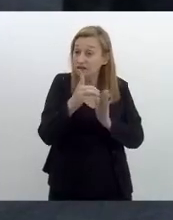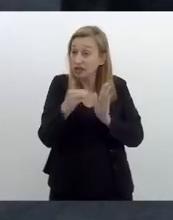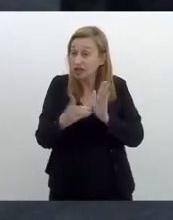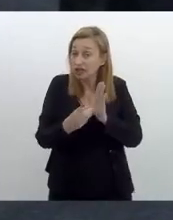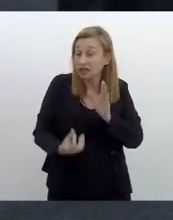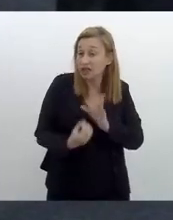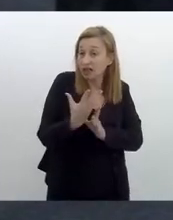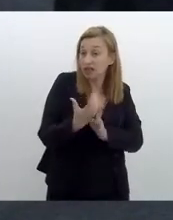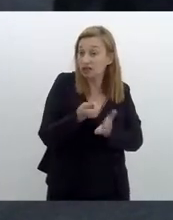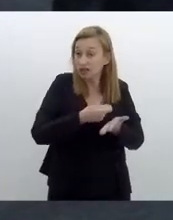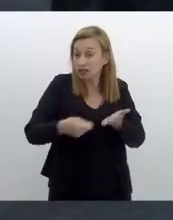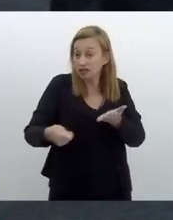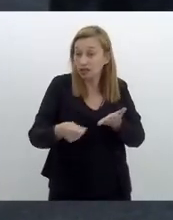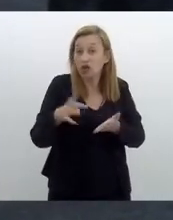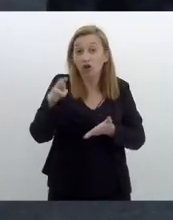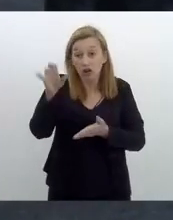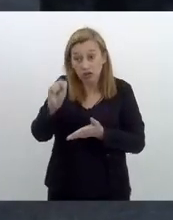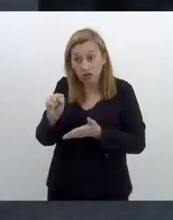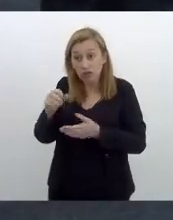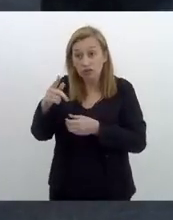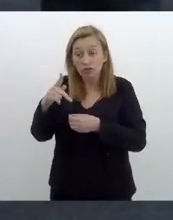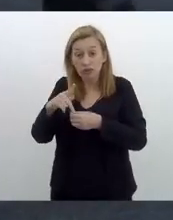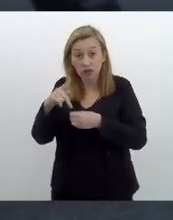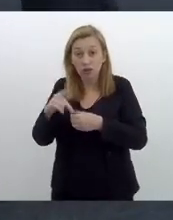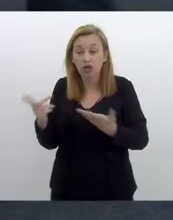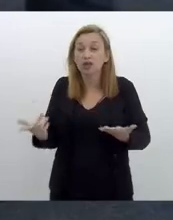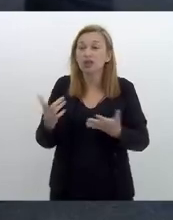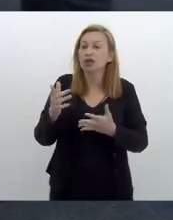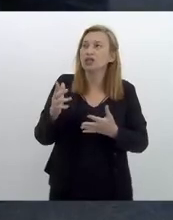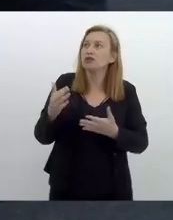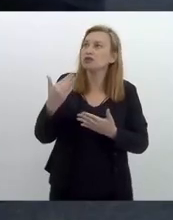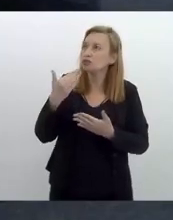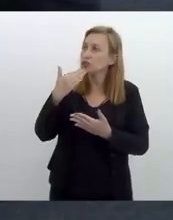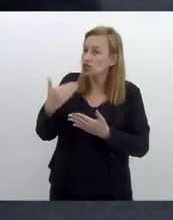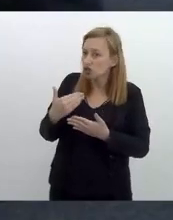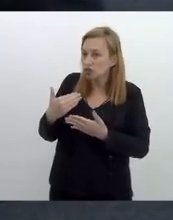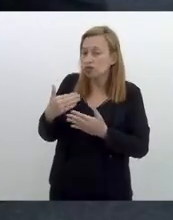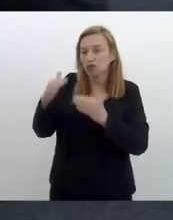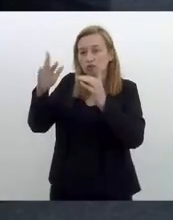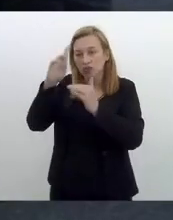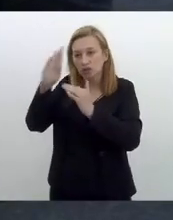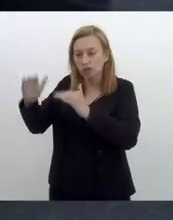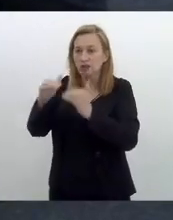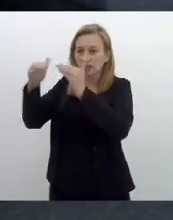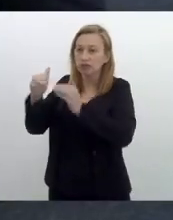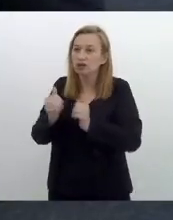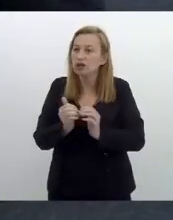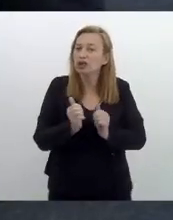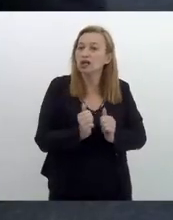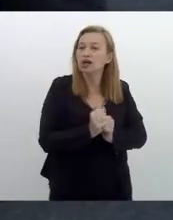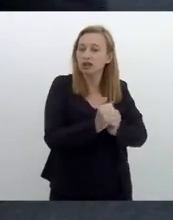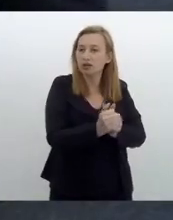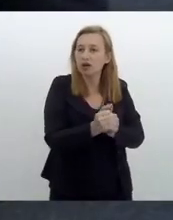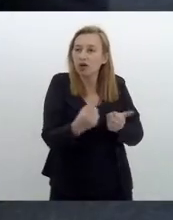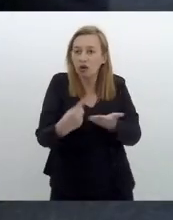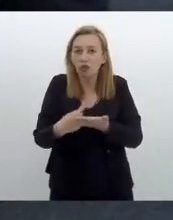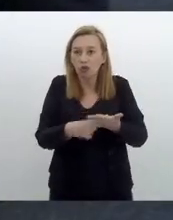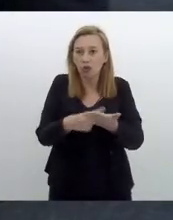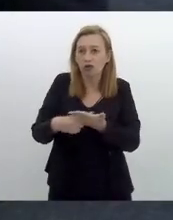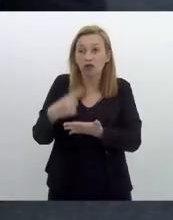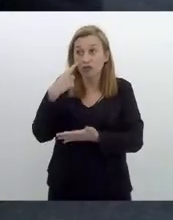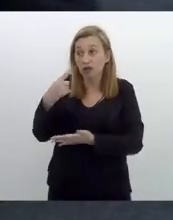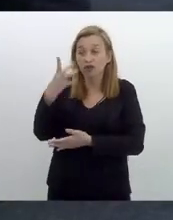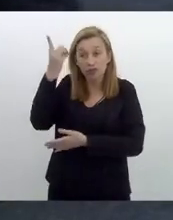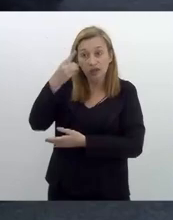inclusive a destinação de rótulos do petróleo vossa excelência me fez uma sugestão que eu queria encaminhar aqui um acordo ver se é possível também com o